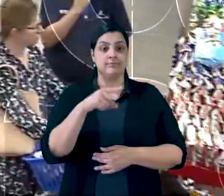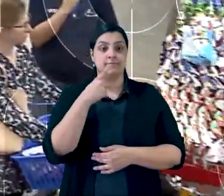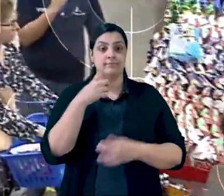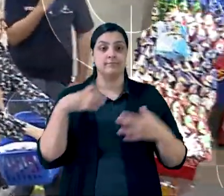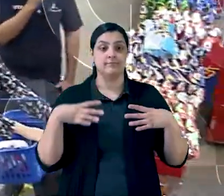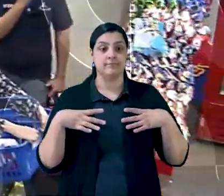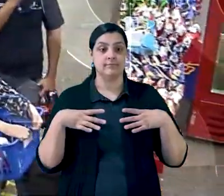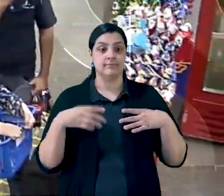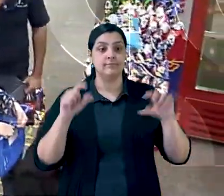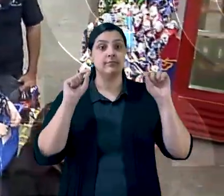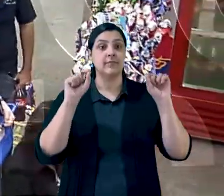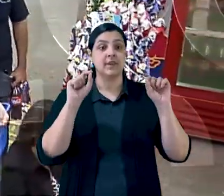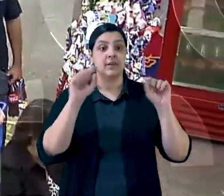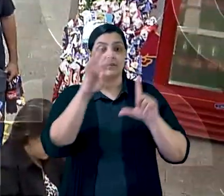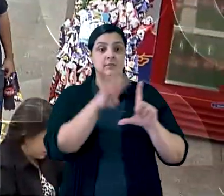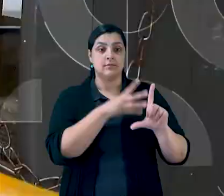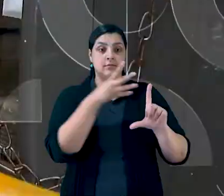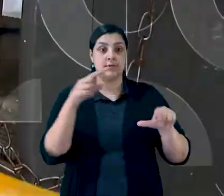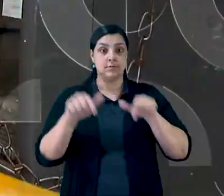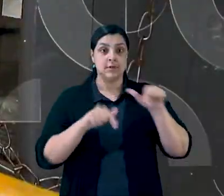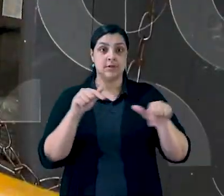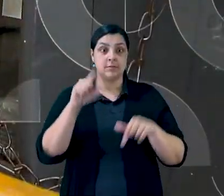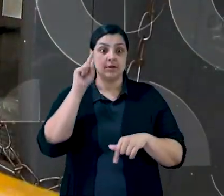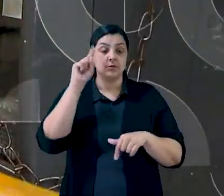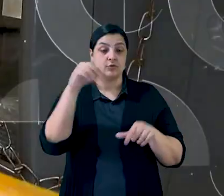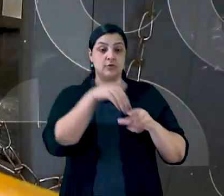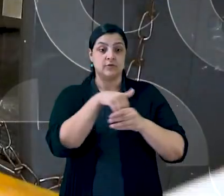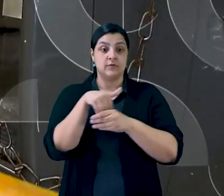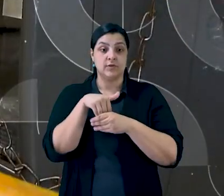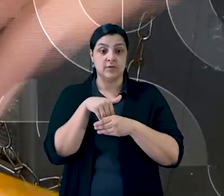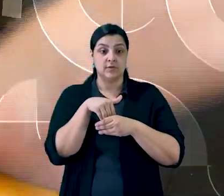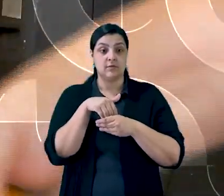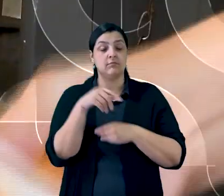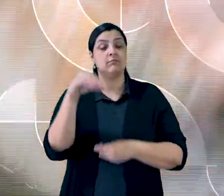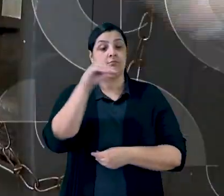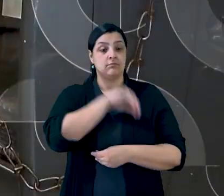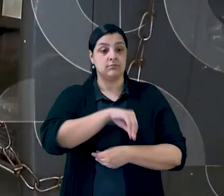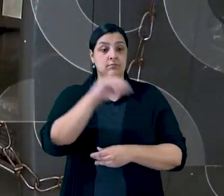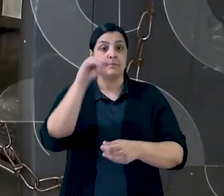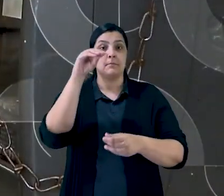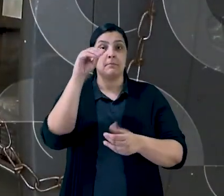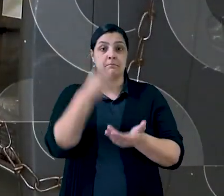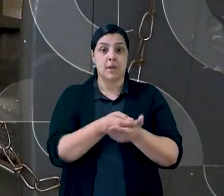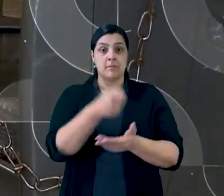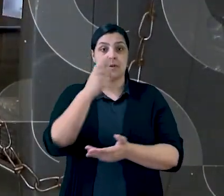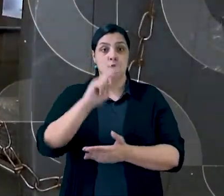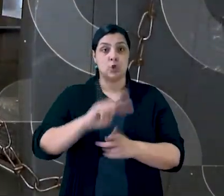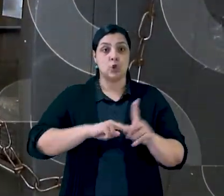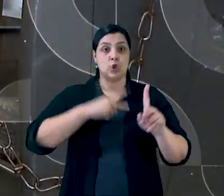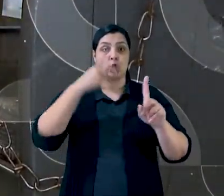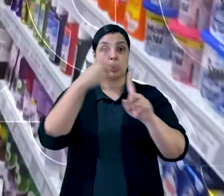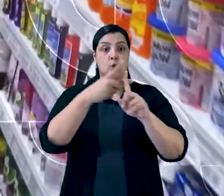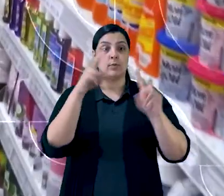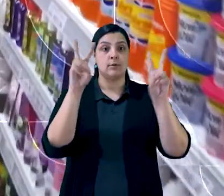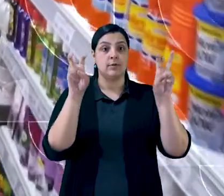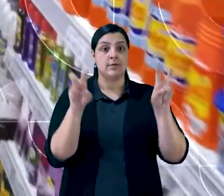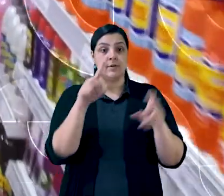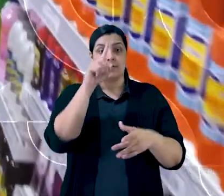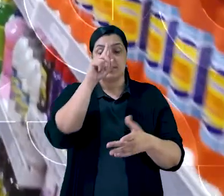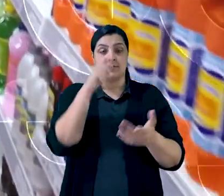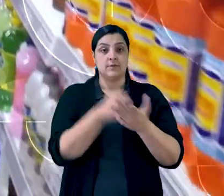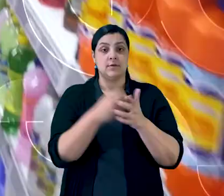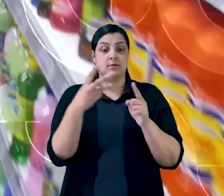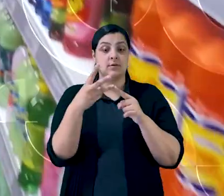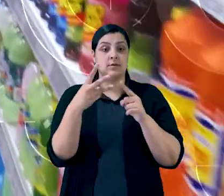considerado feriado. E quem estiver escalado para trabalhar na data de votação deve receber pagamento em dobro. Esse foi o tema